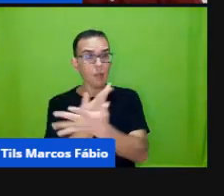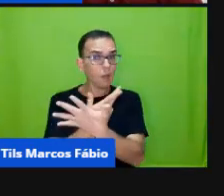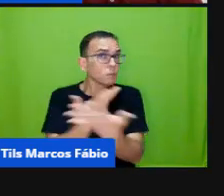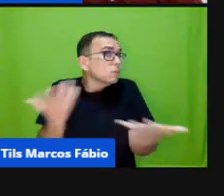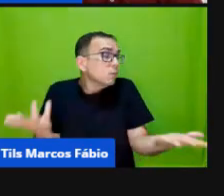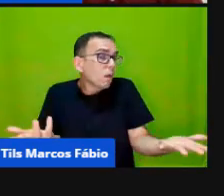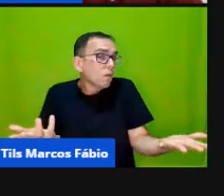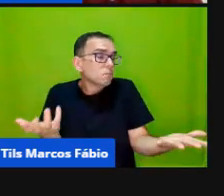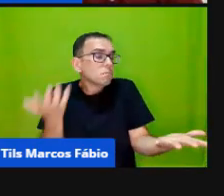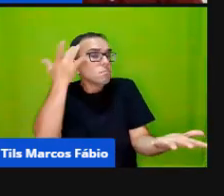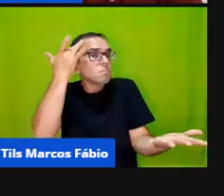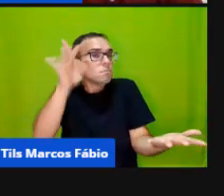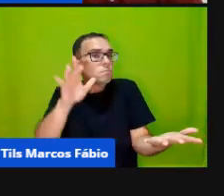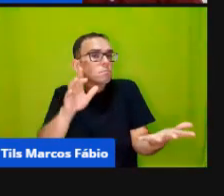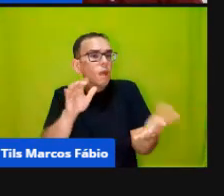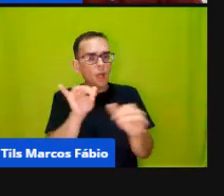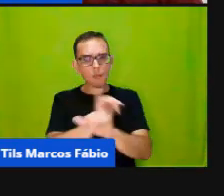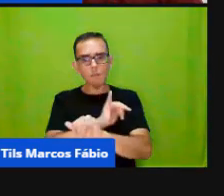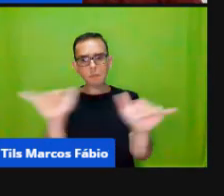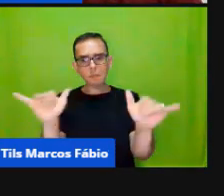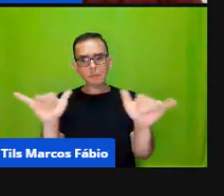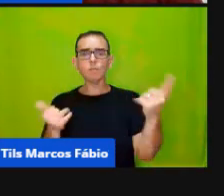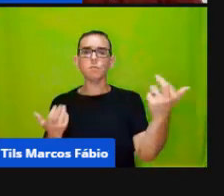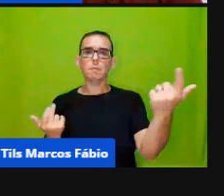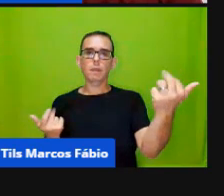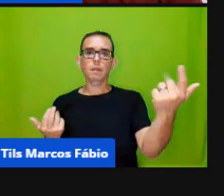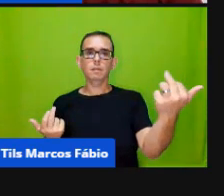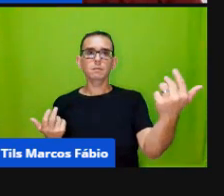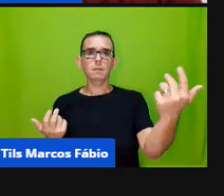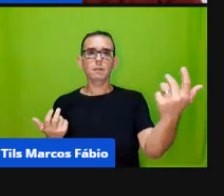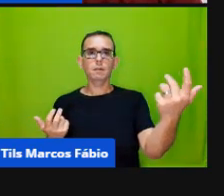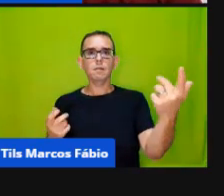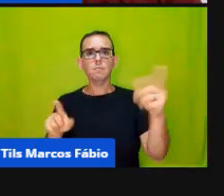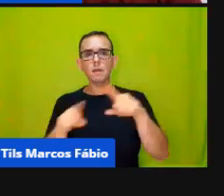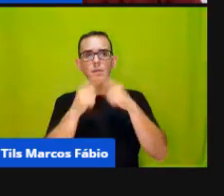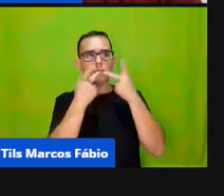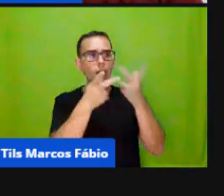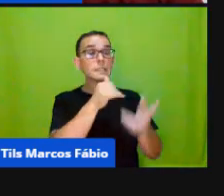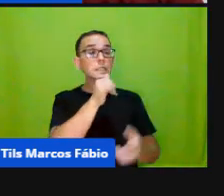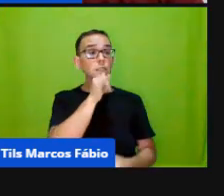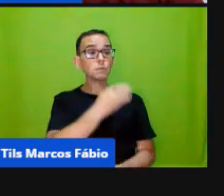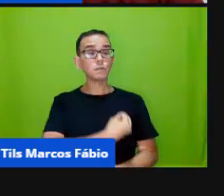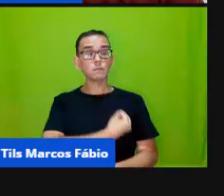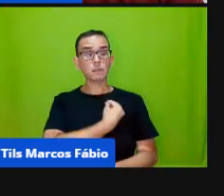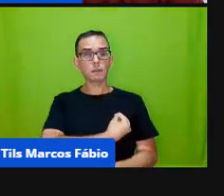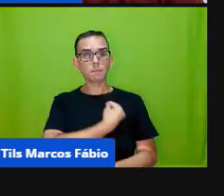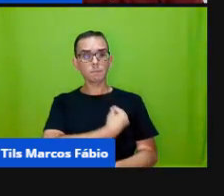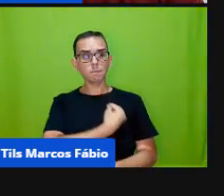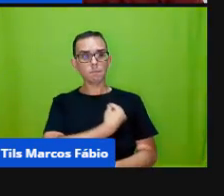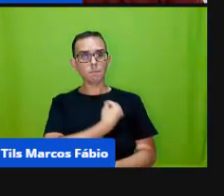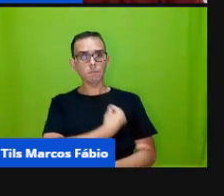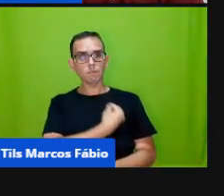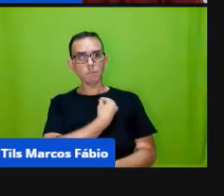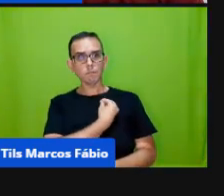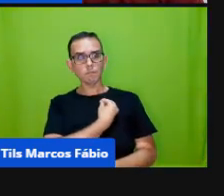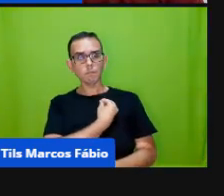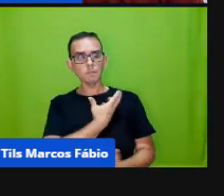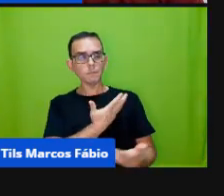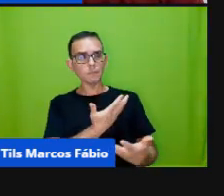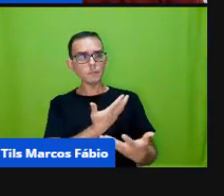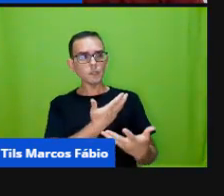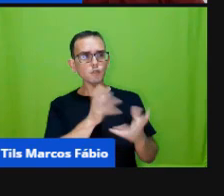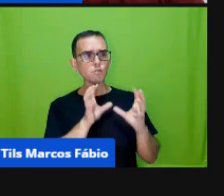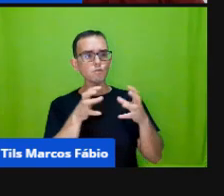A informação deve ser a mesma, mas você, quando fala em estilo de vida para uma criança de